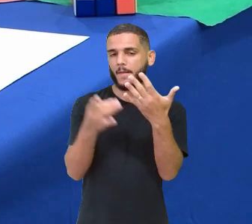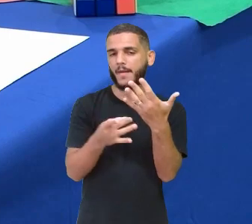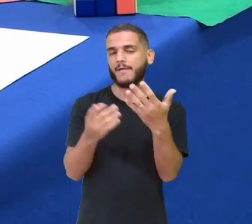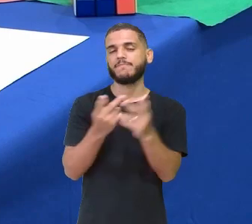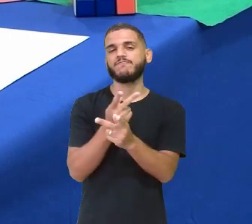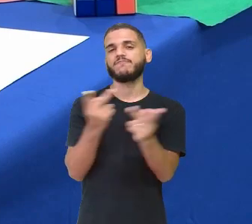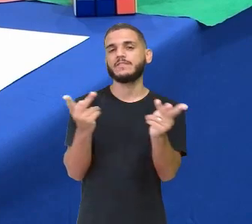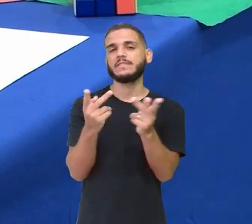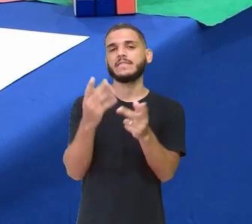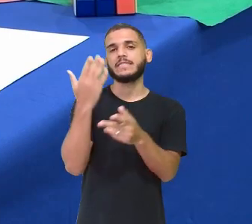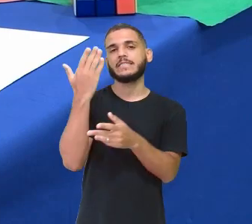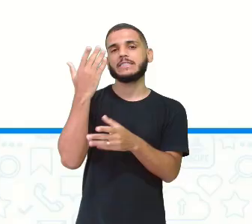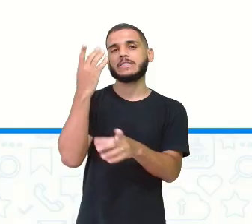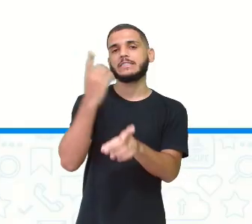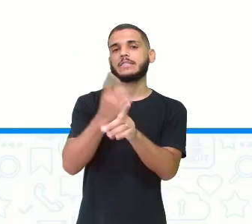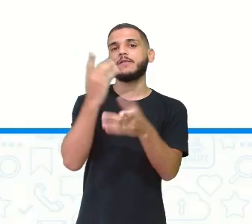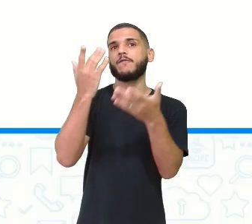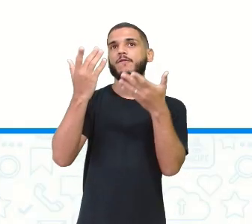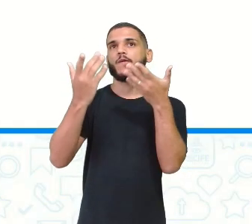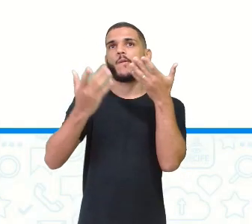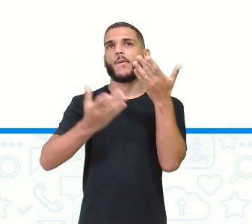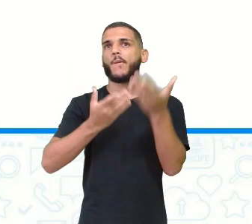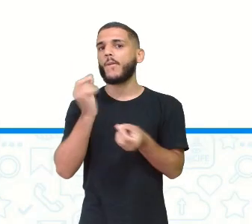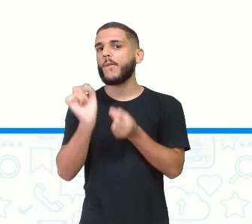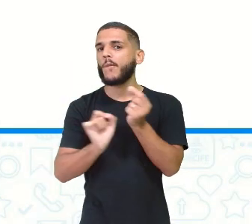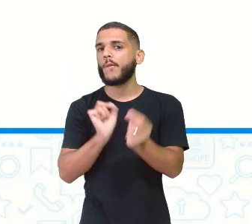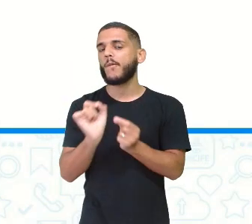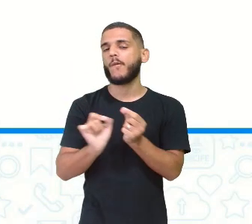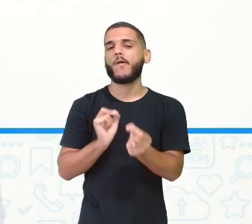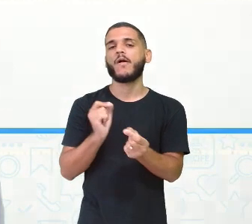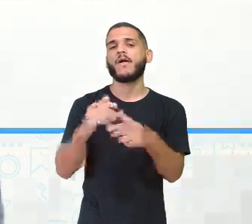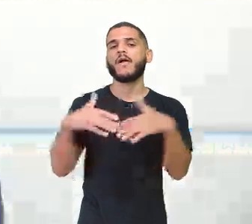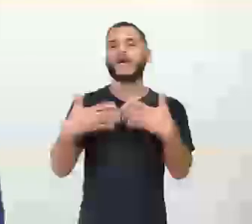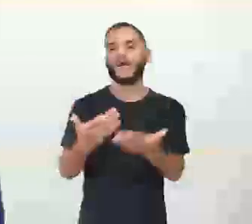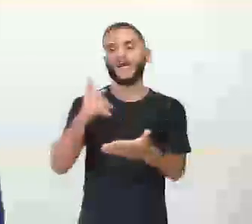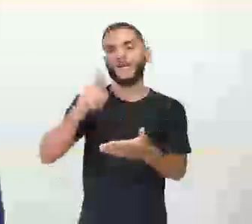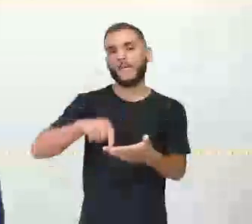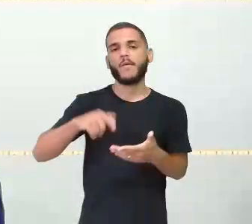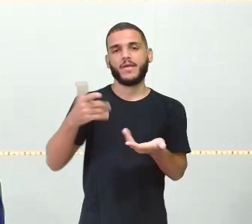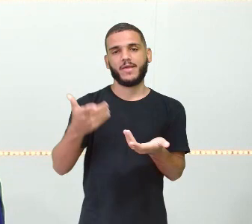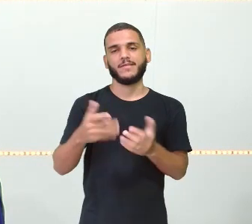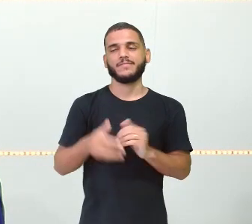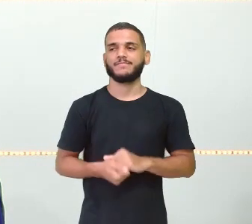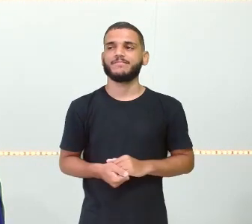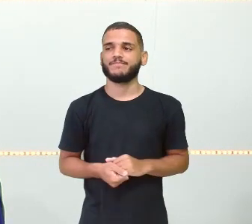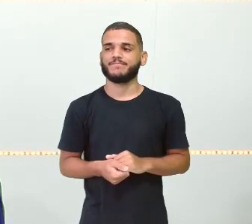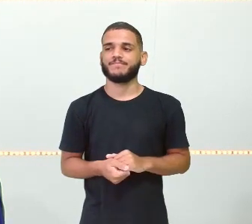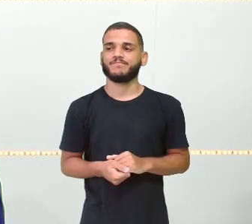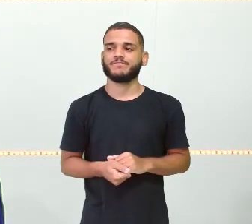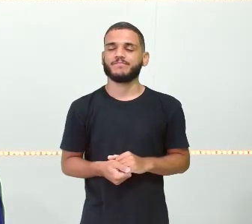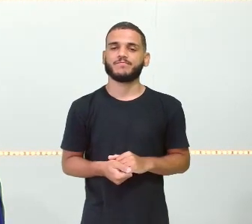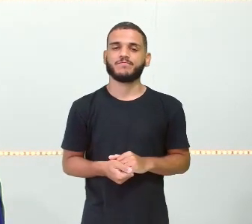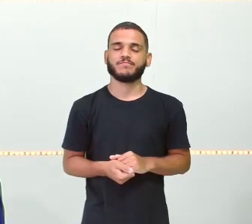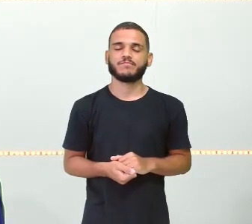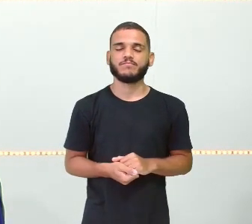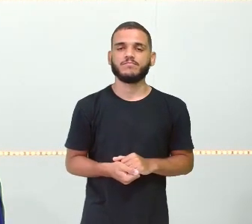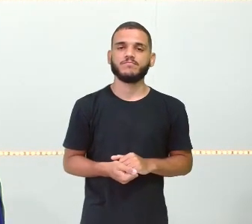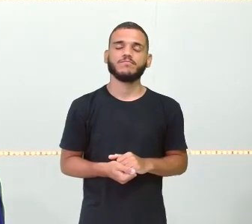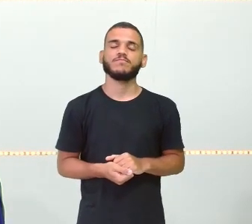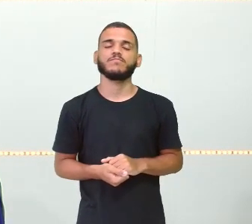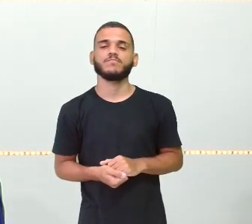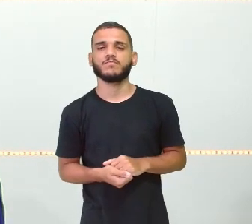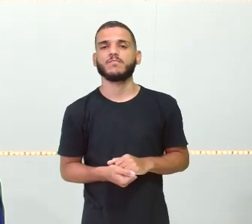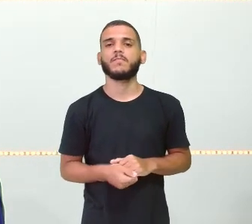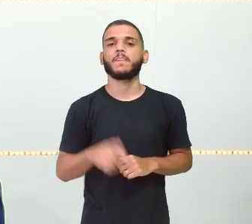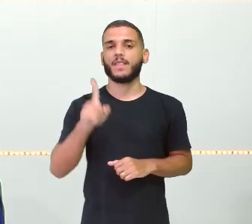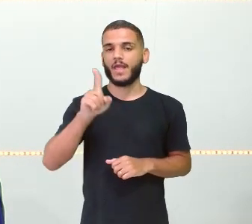aí na telinha, que eu vou trazer para vocês duas adivinhas, eu quero saber se vocês identificam qual o bloco aqui que eu estou falando, né?